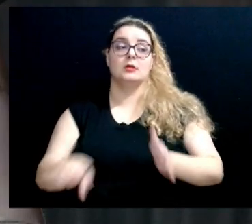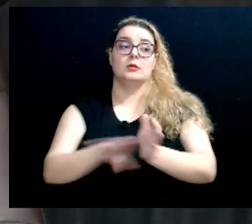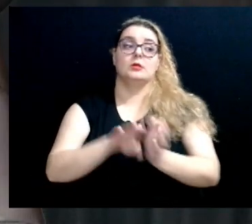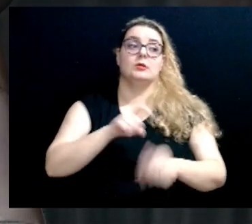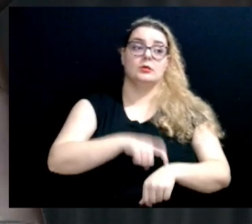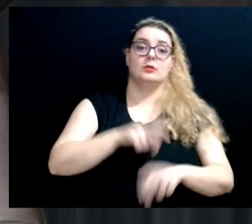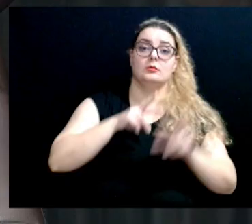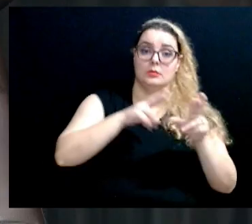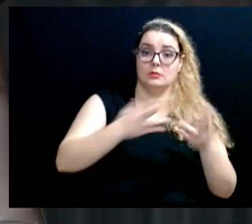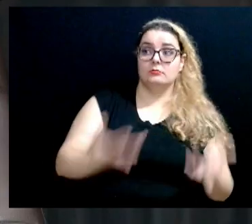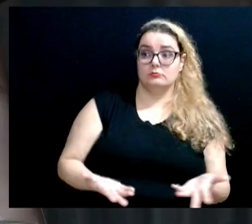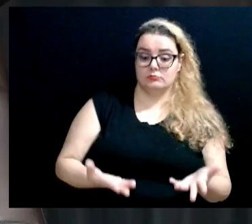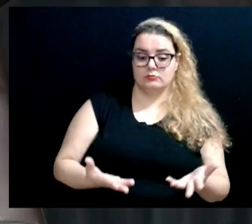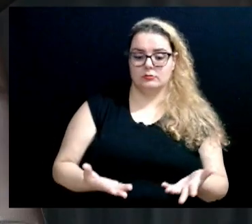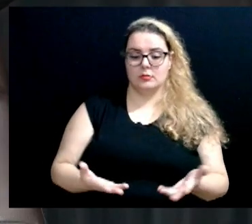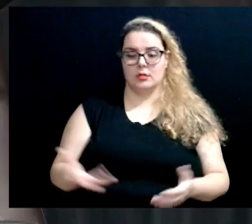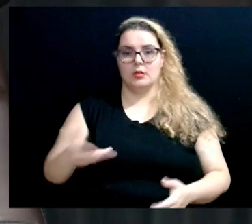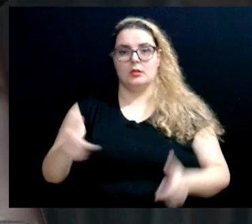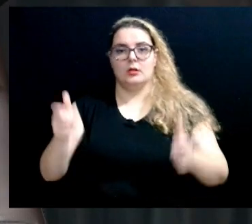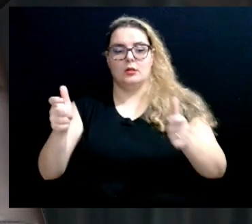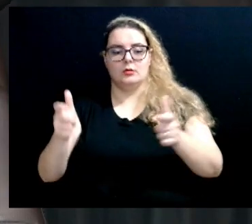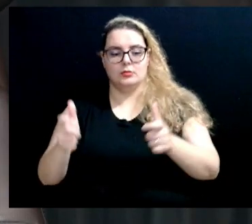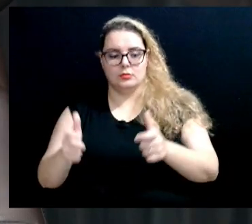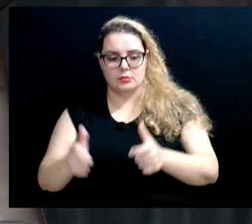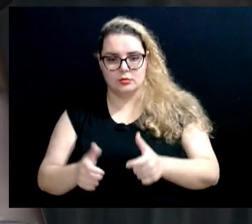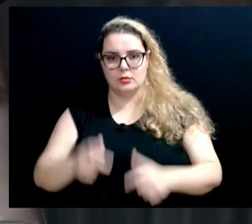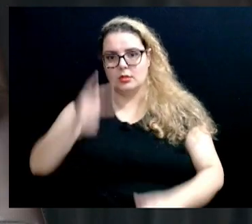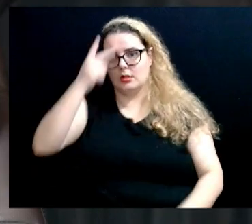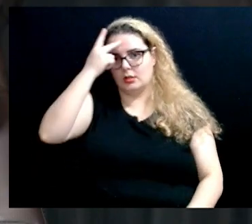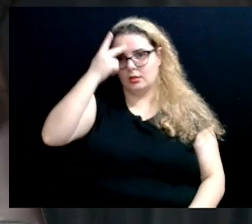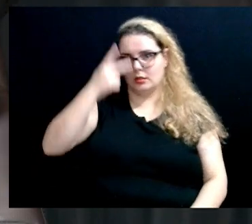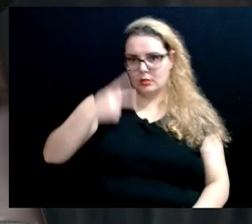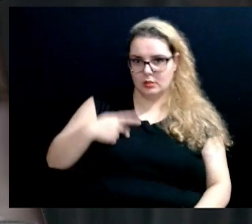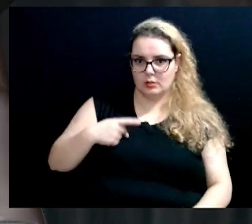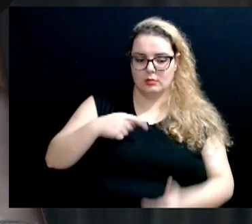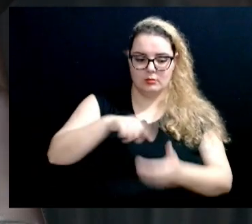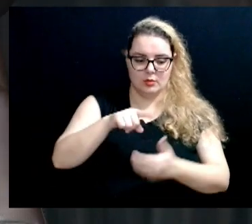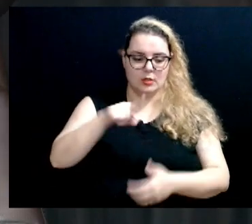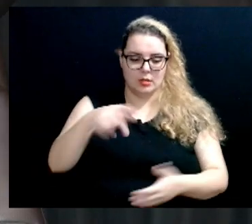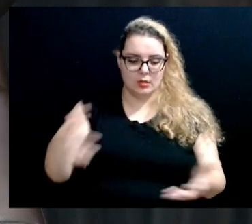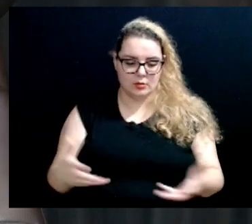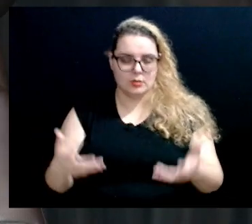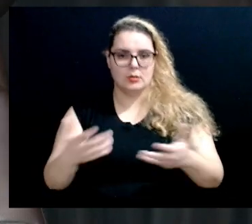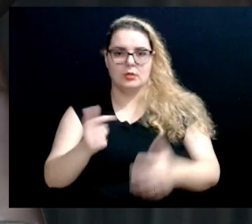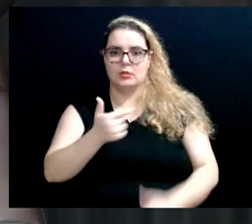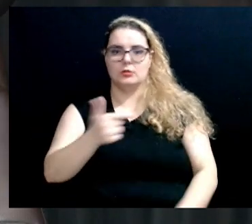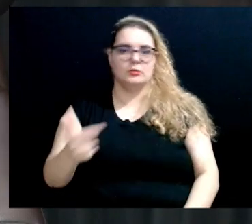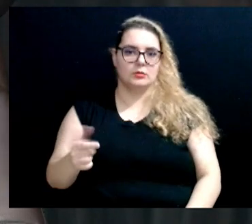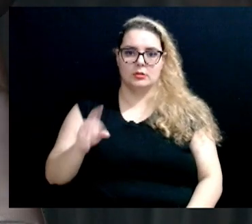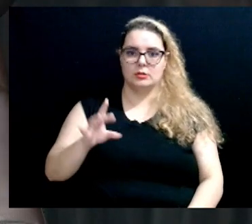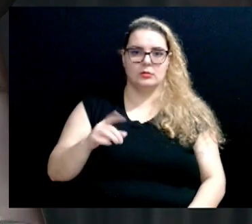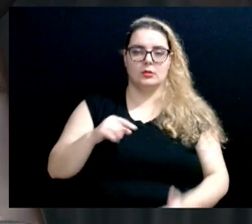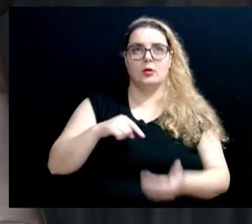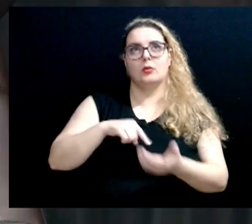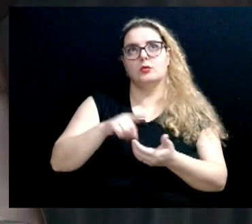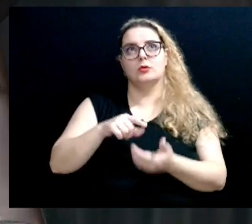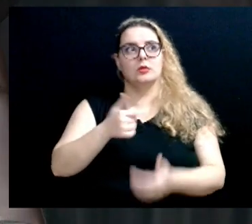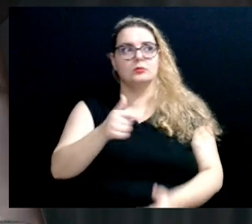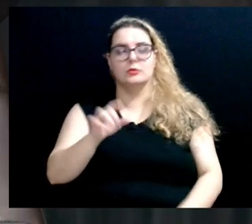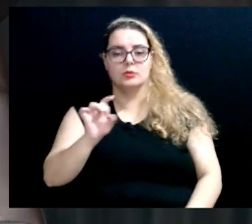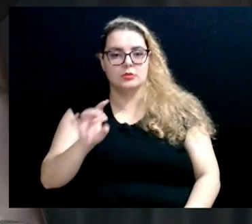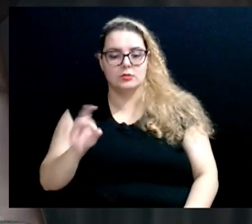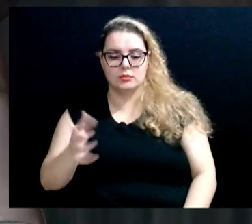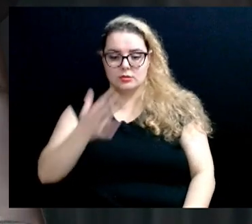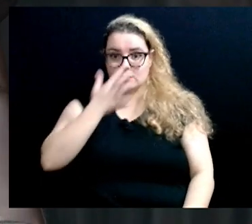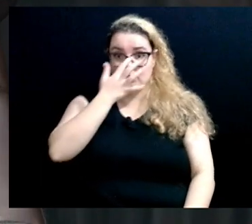vai desacelerando, a própria tela é um estimulante, ela não tem só, o celular ele não tem só o fator da